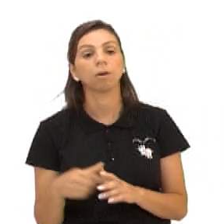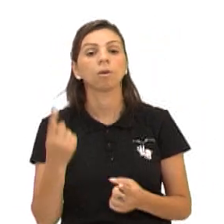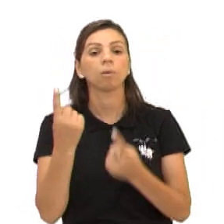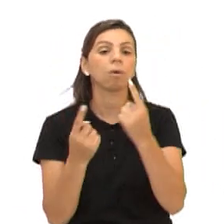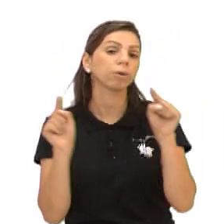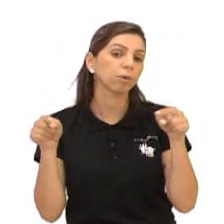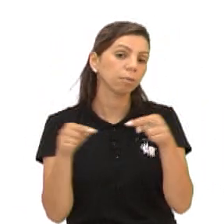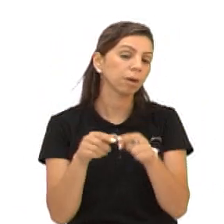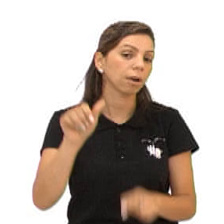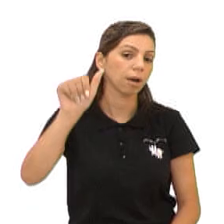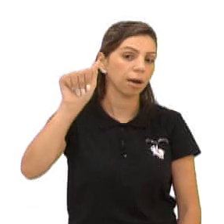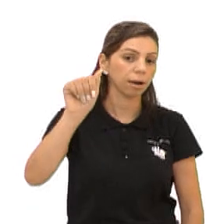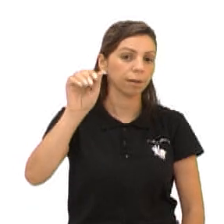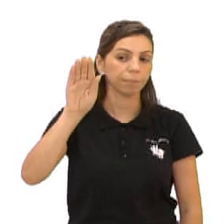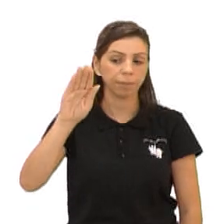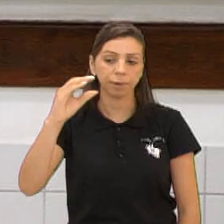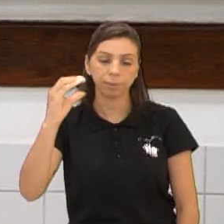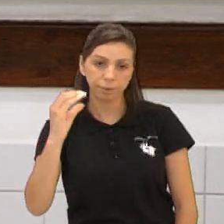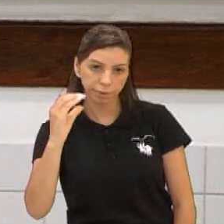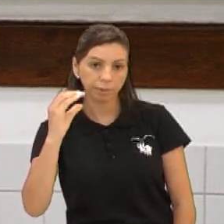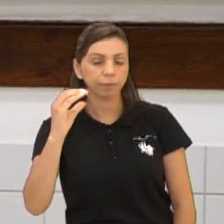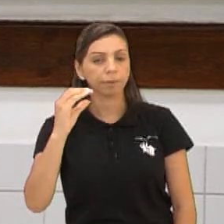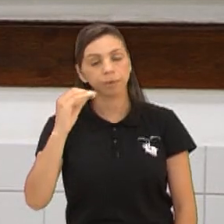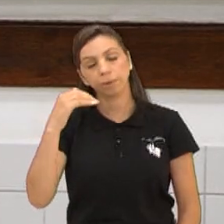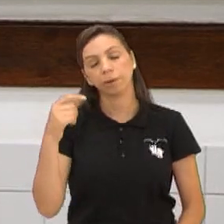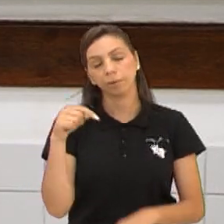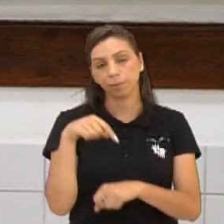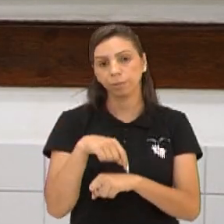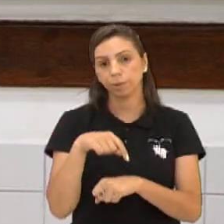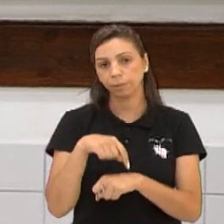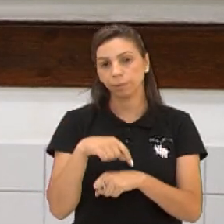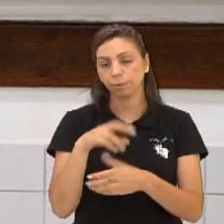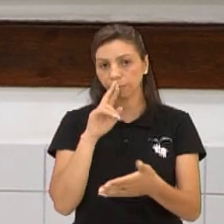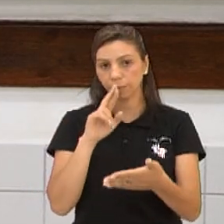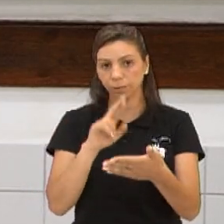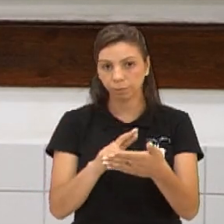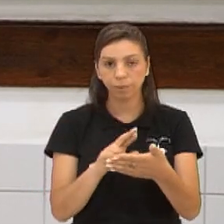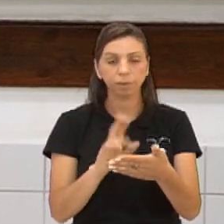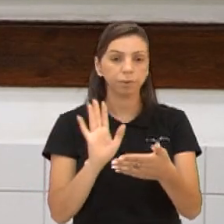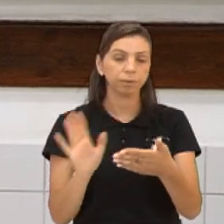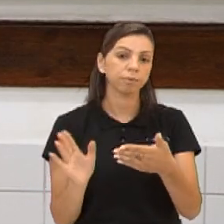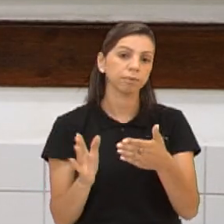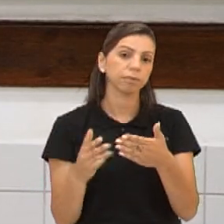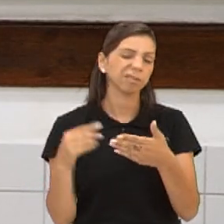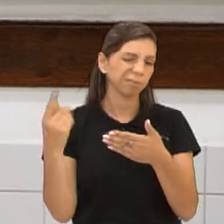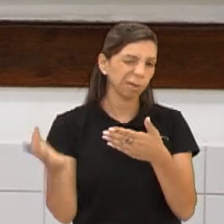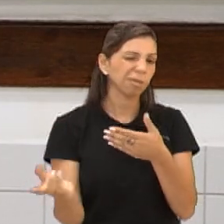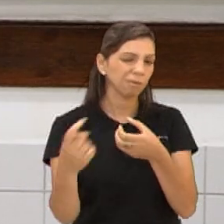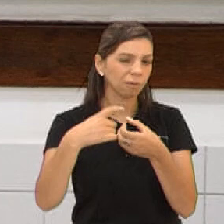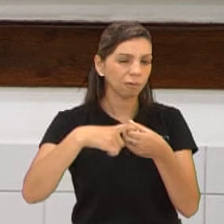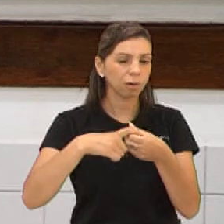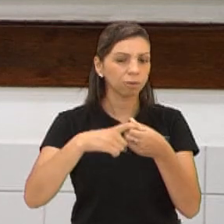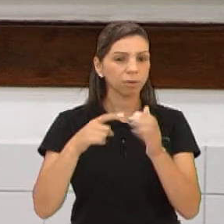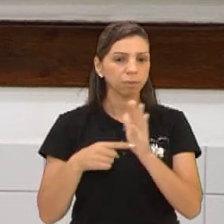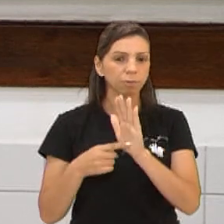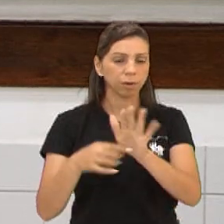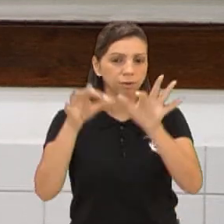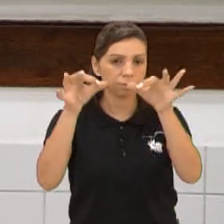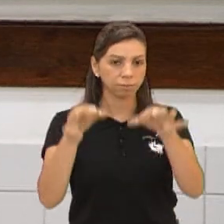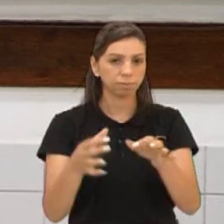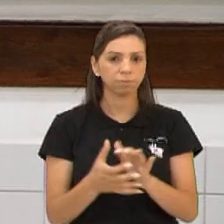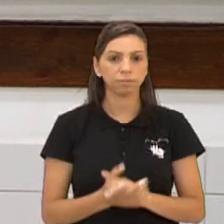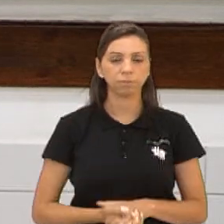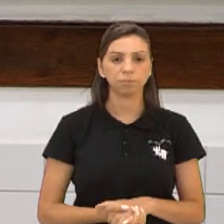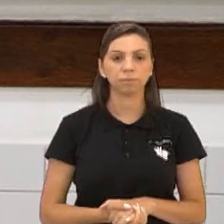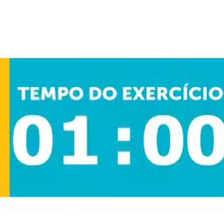indutivo ou analogia Então você tem aí alguns minutinhos para responder essa questão daqui a pouquinho eu volto e te mostro Qual é a